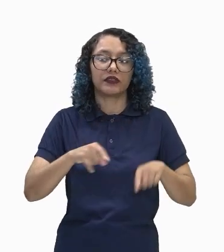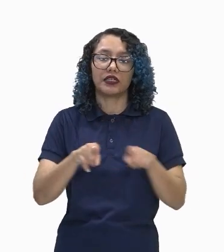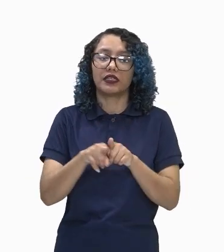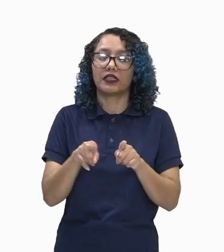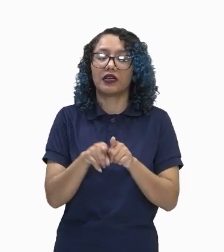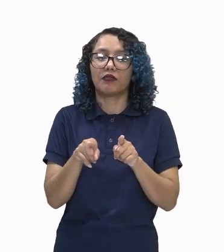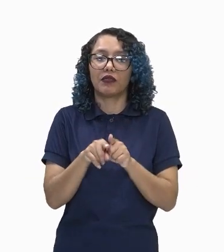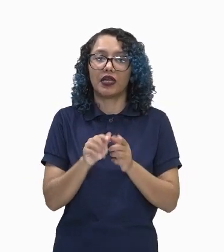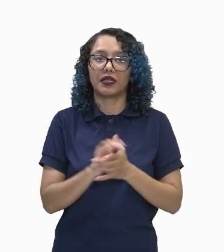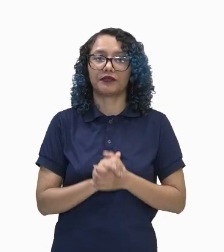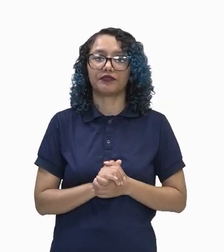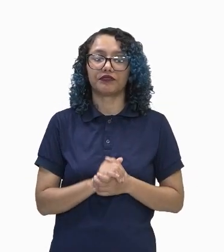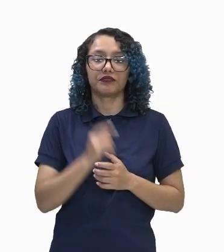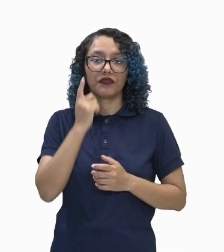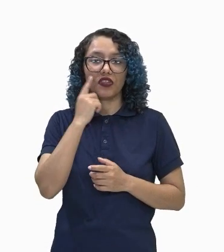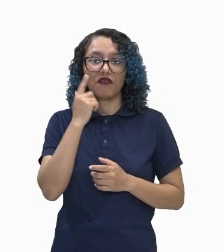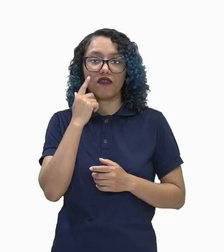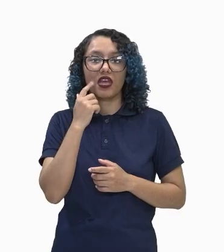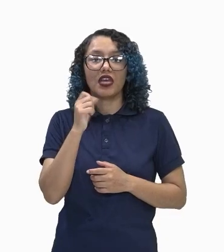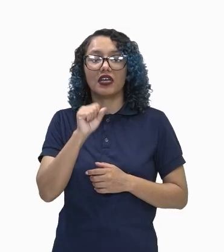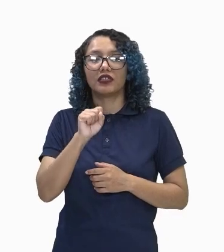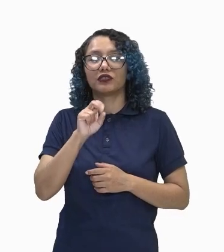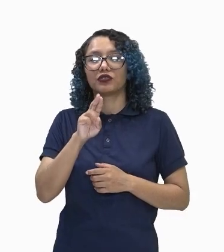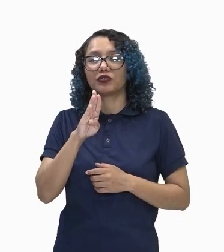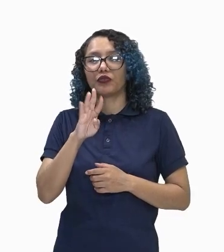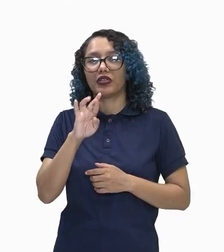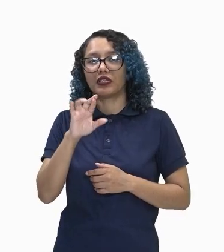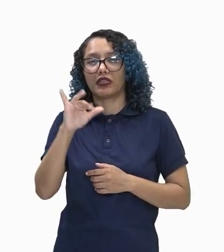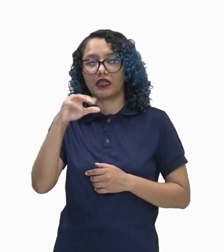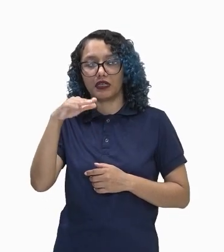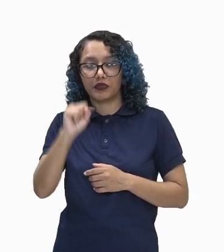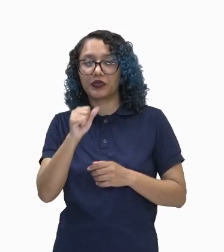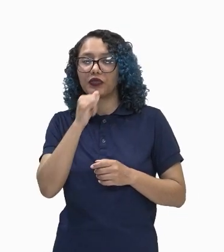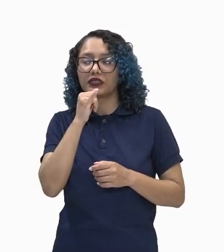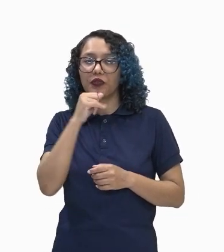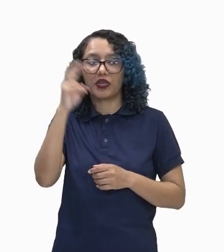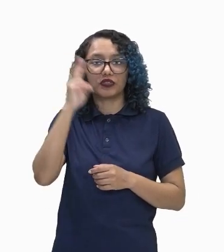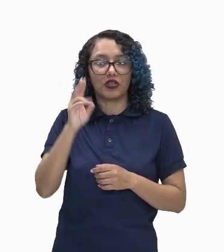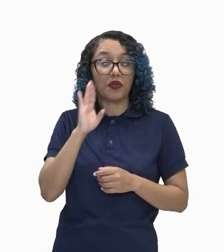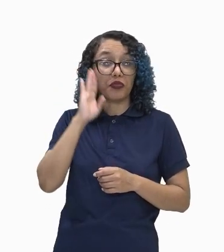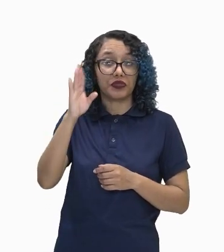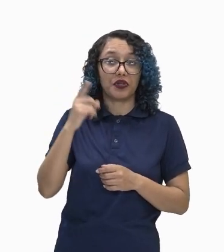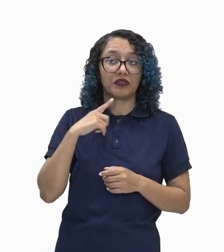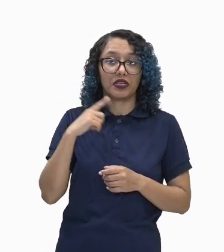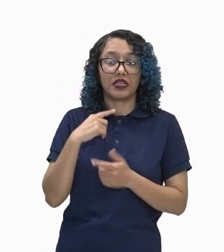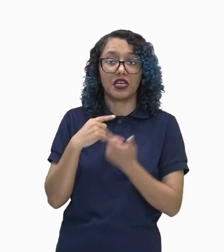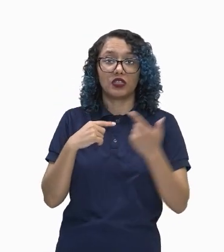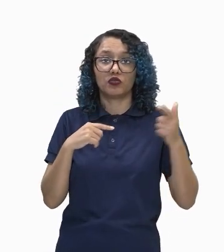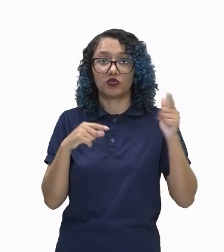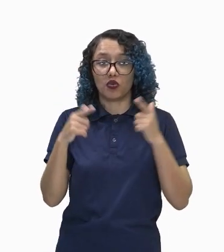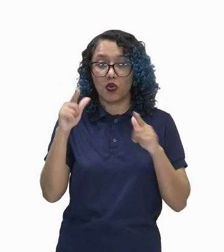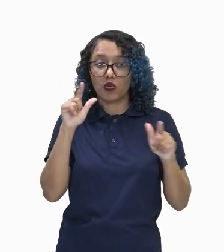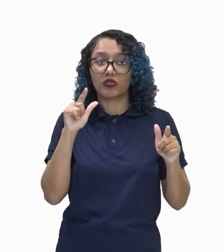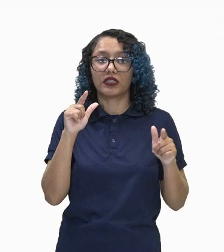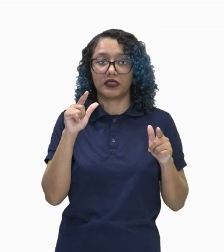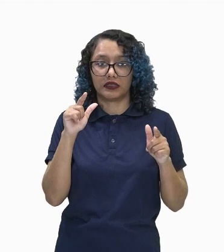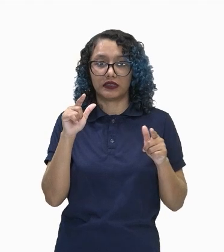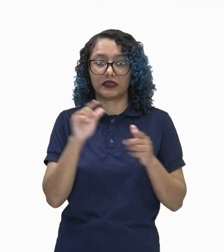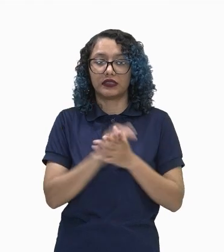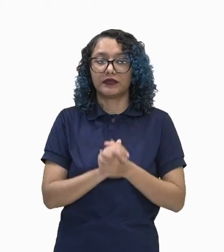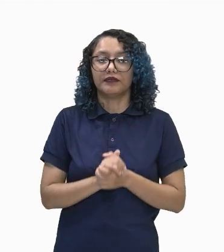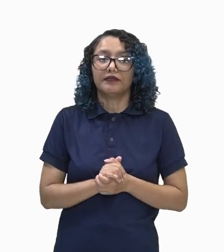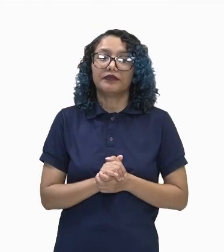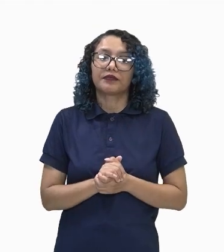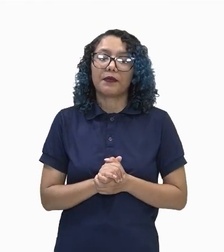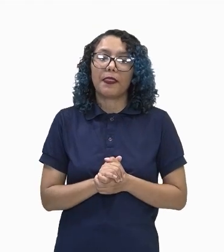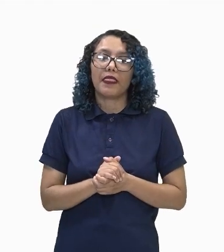identificar subtramas, ou seja, tem a trama principal e tem ali as tramas menores, né, como uma novela. Tem